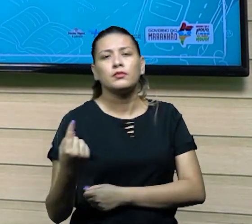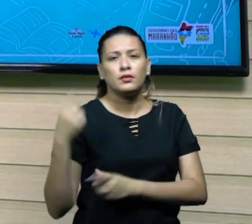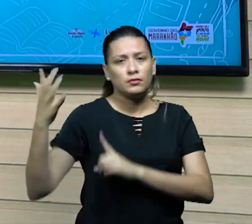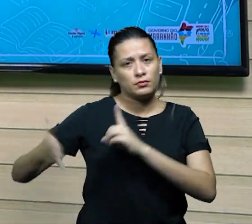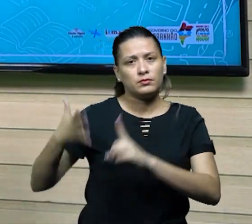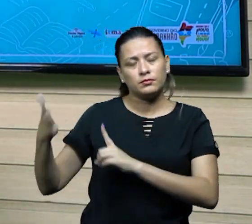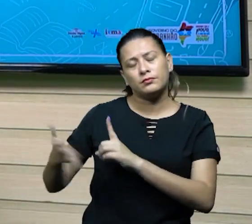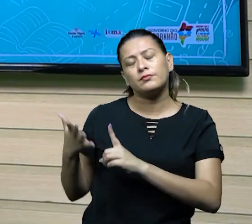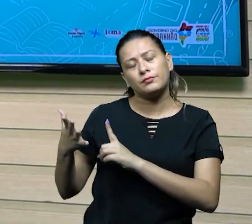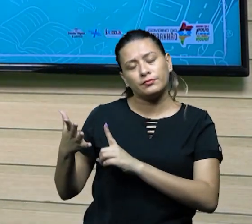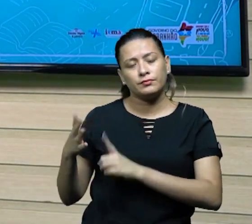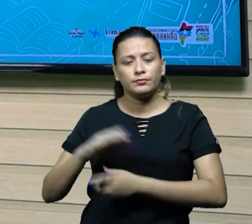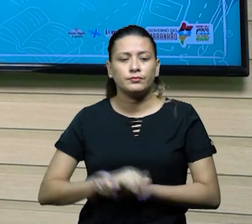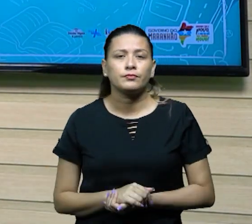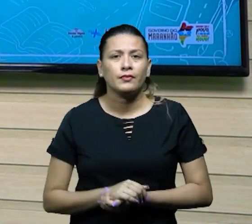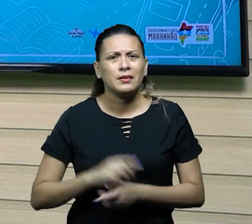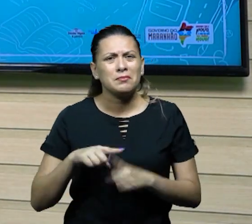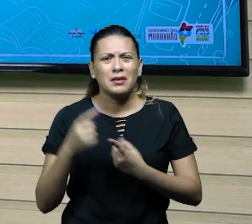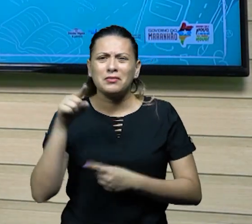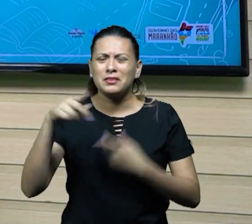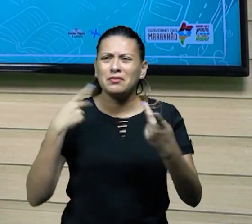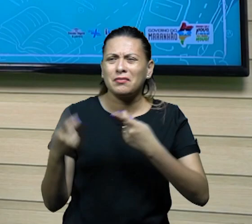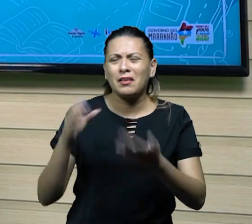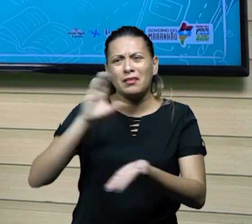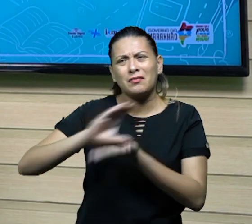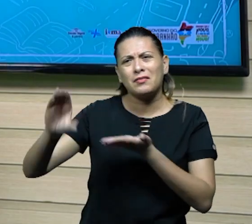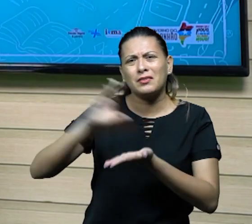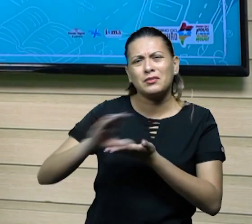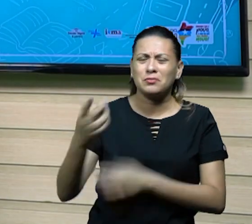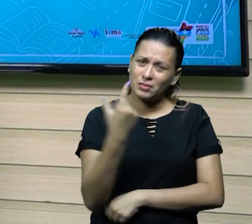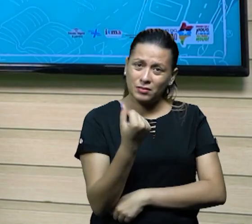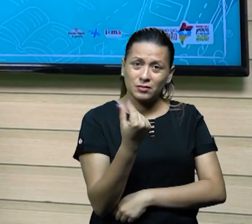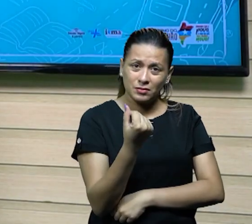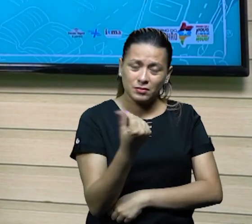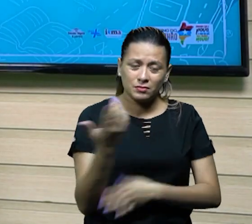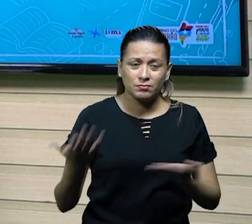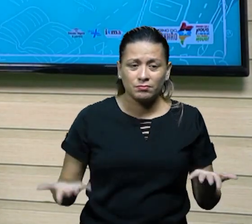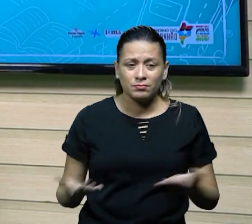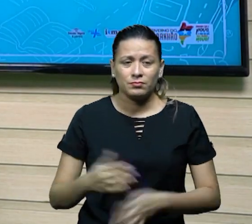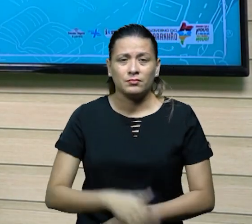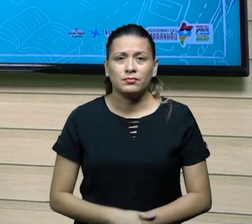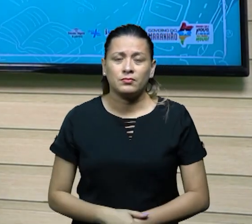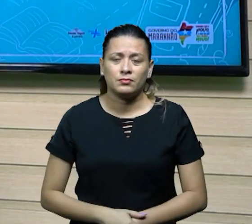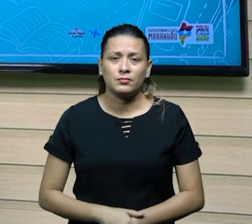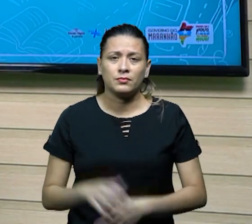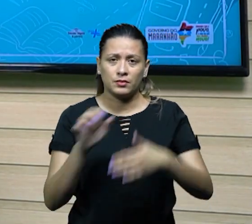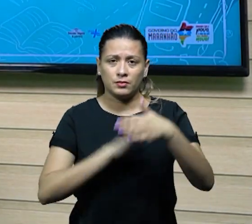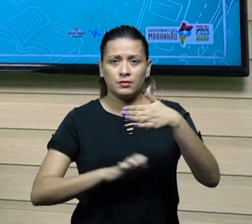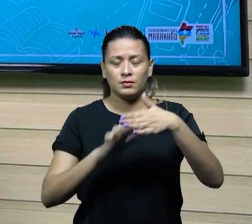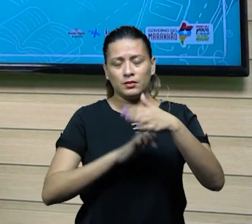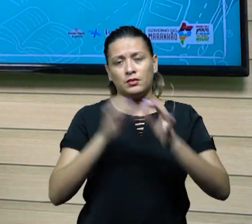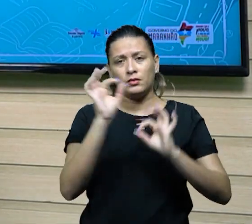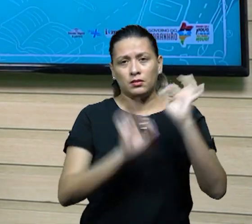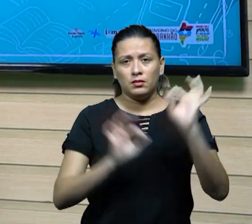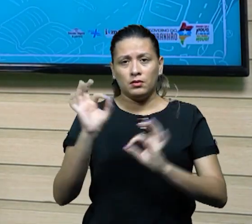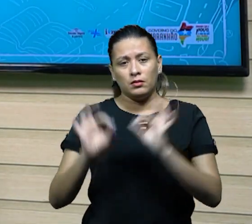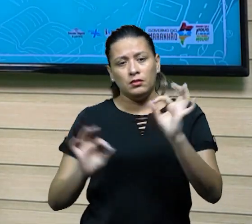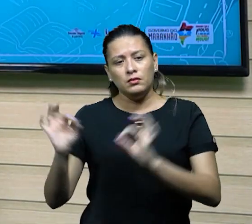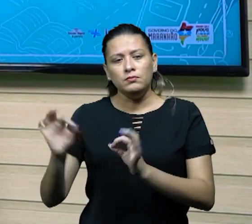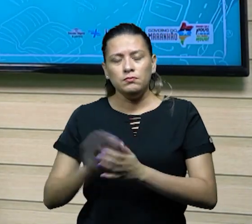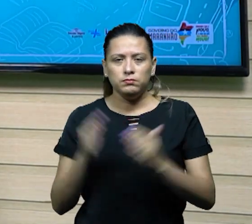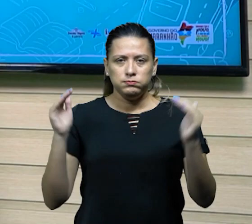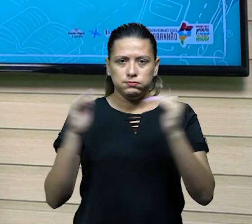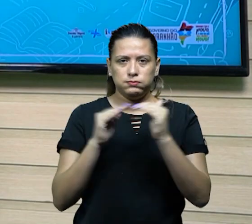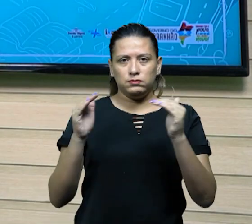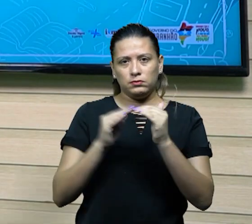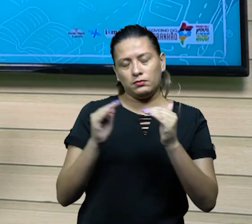empresa é responsável, aí vem um consultor, e aí, professor, mas uma coisa interessante, você fala muito em investimento. Investimento é dinheiro. E